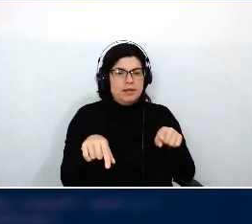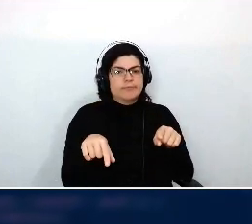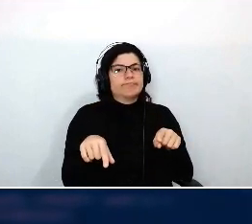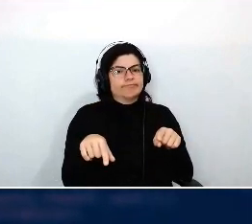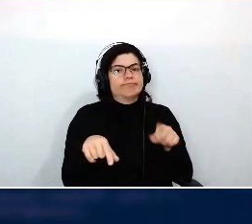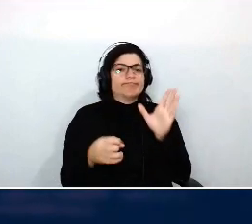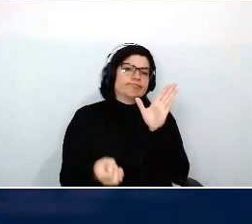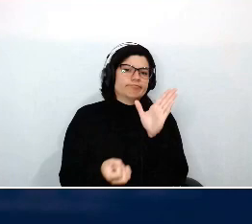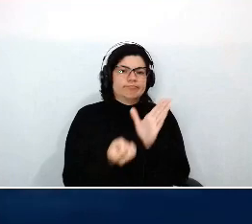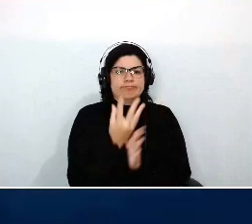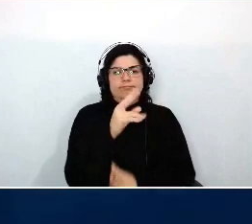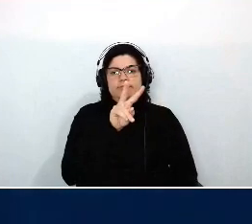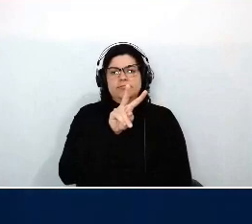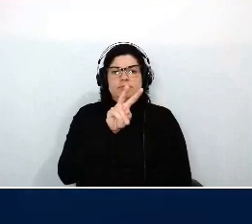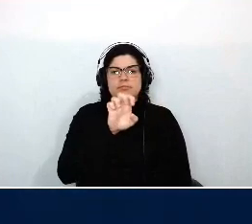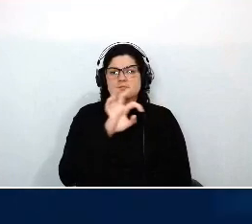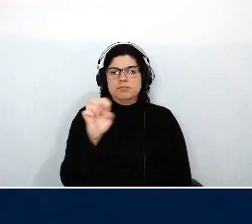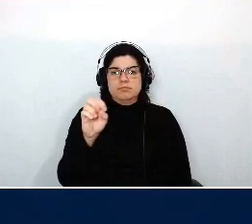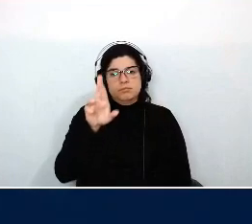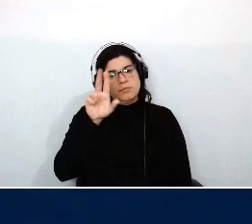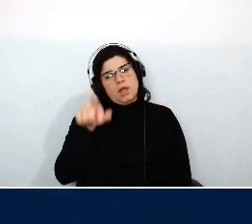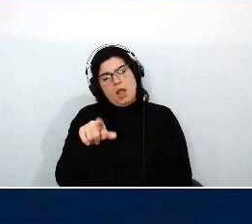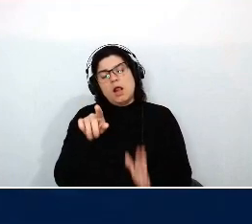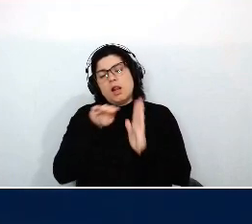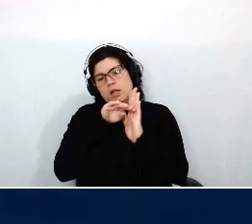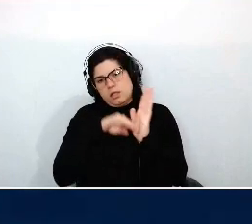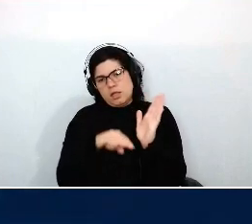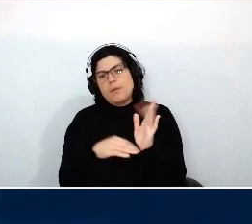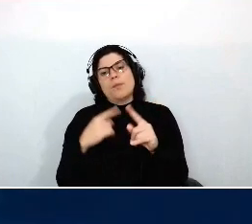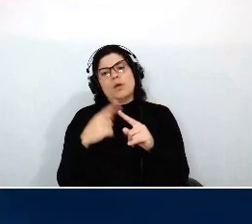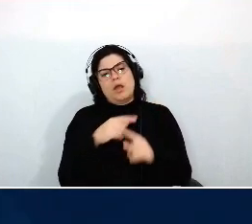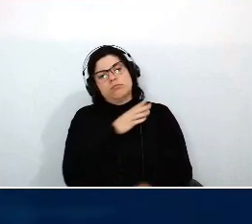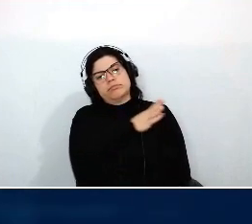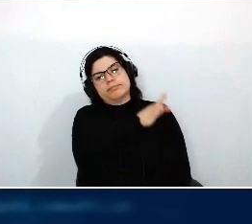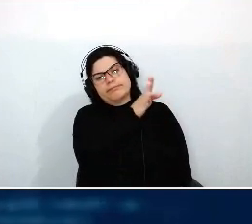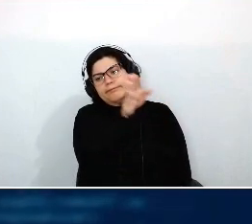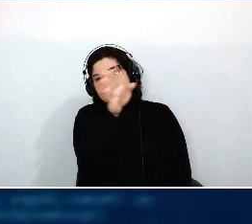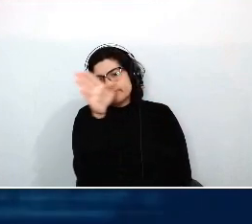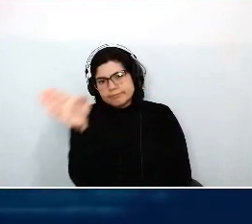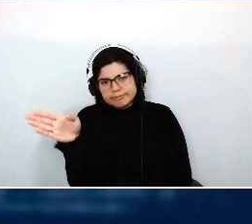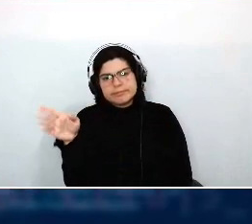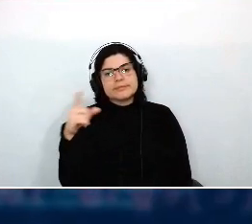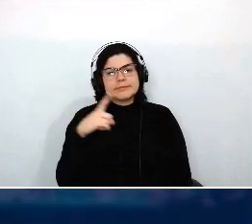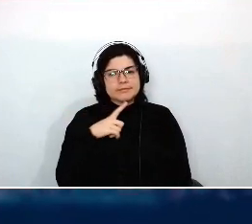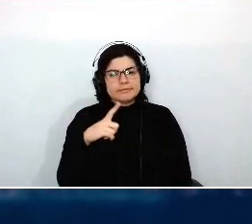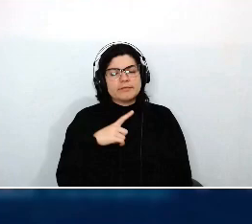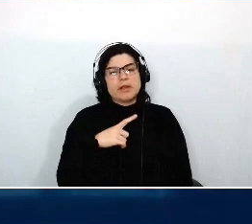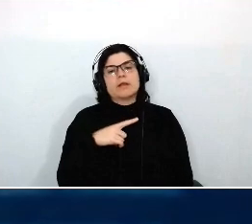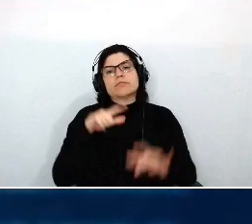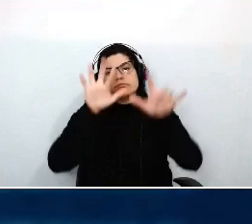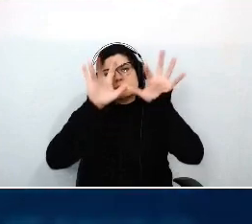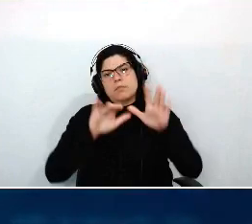vetor. Geralmente, você vai querer uma lista, porque geralmente você está percorrendo, né, está fazendo um for, alguma coisa assim.